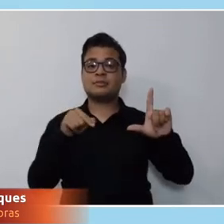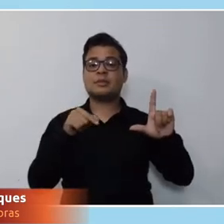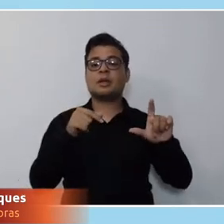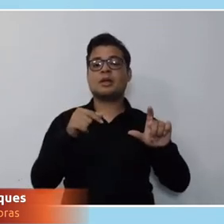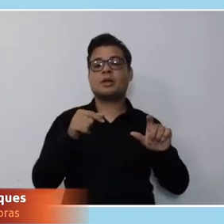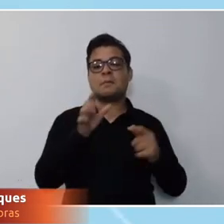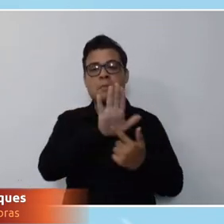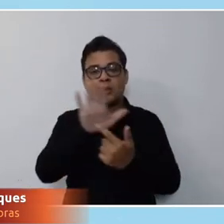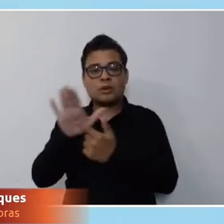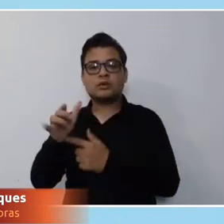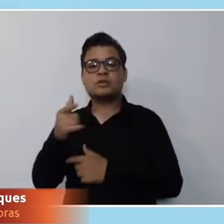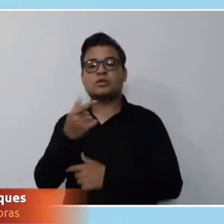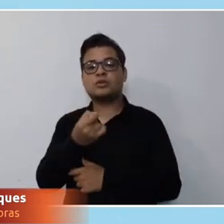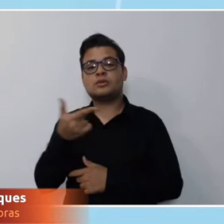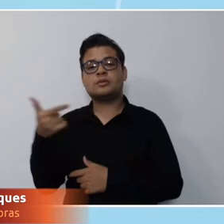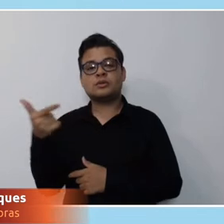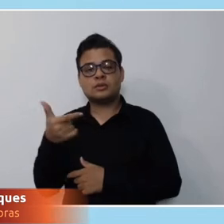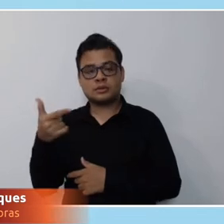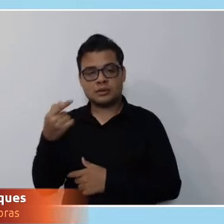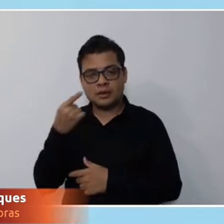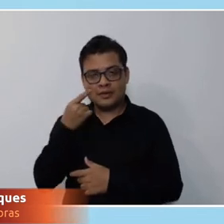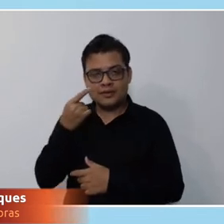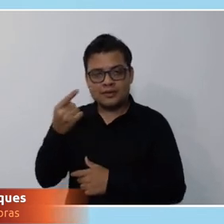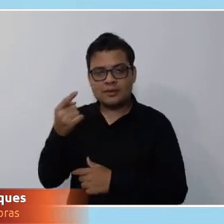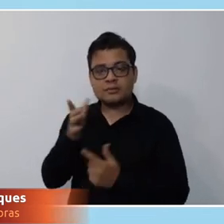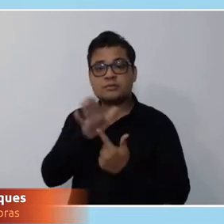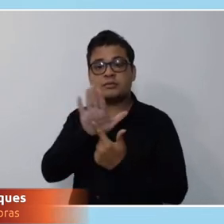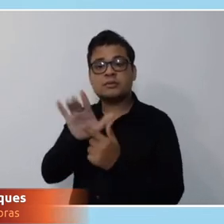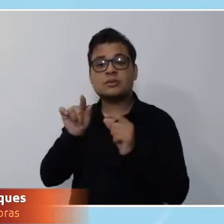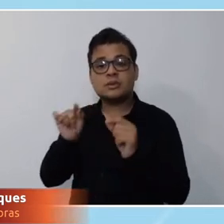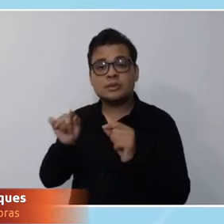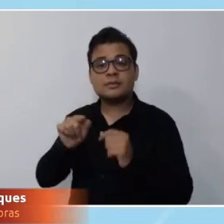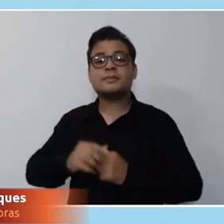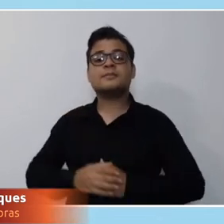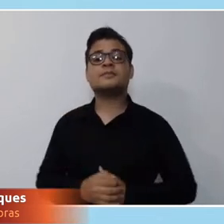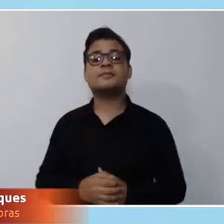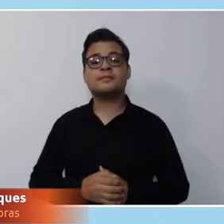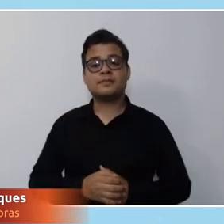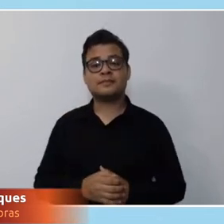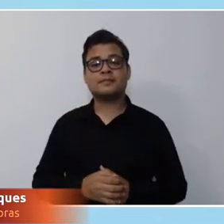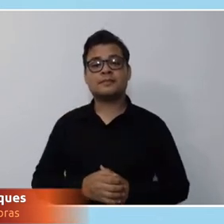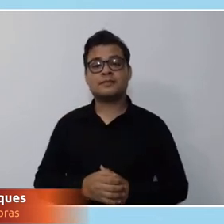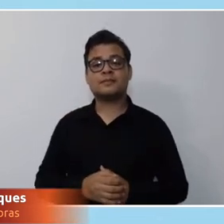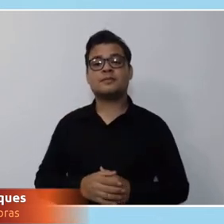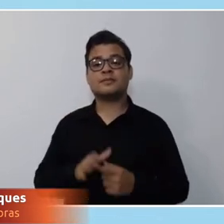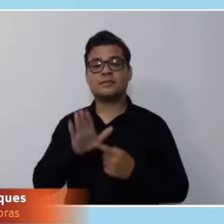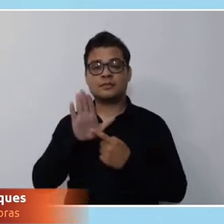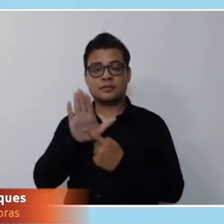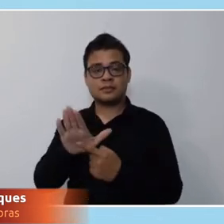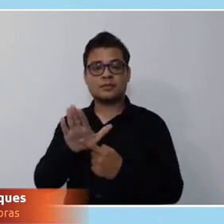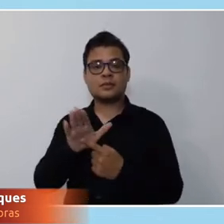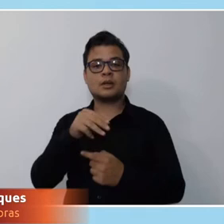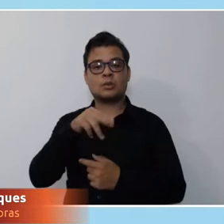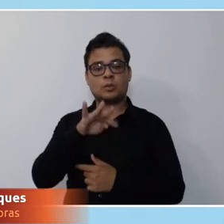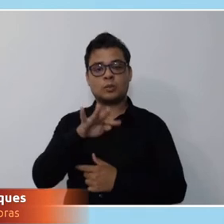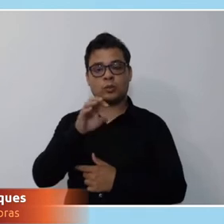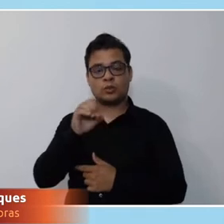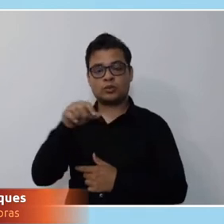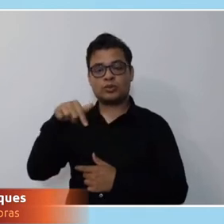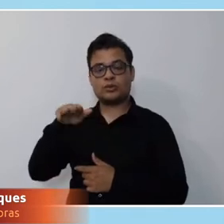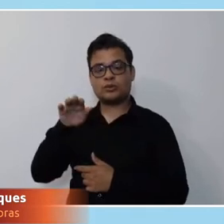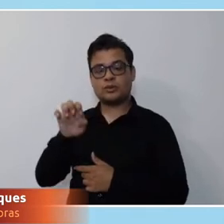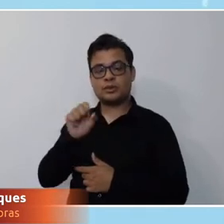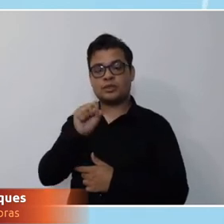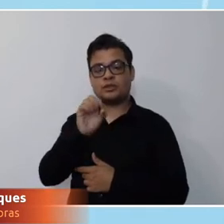E qual que é a mostra que deve abrir essa temporada? Bom, a mostra é O Muito Que Sobrou, do artista plástico